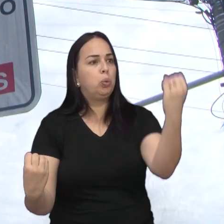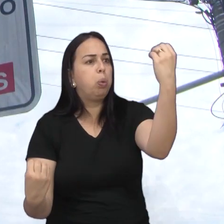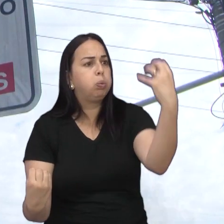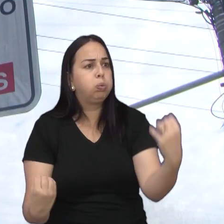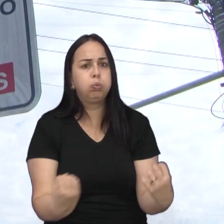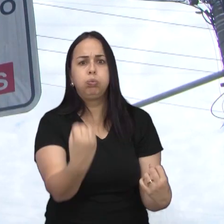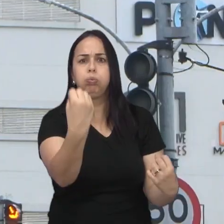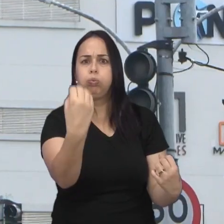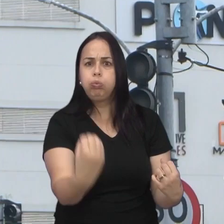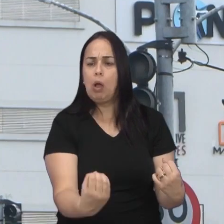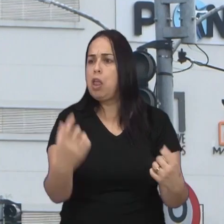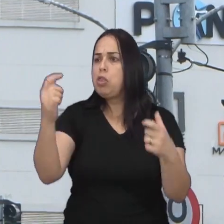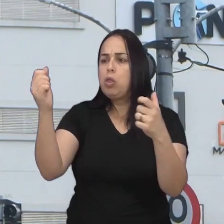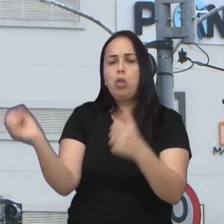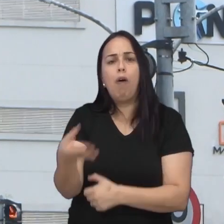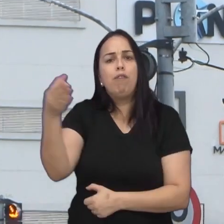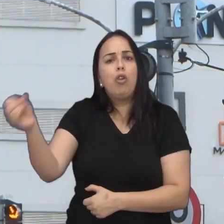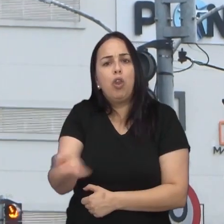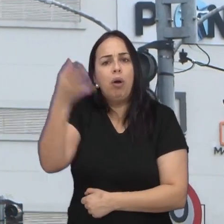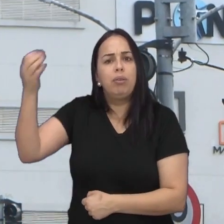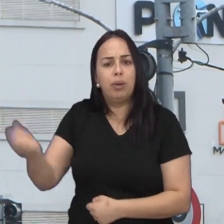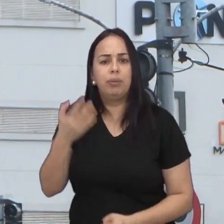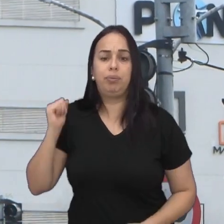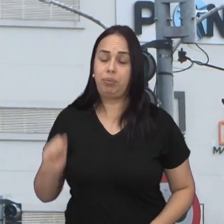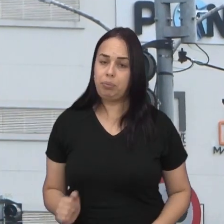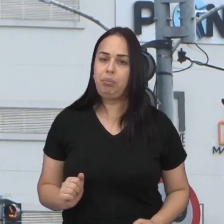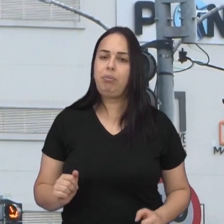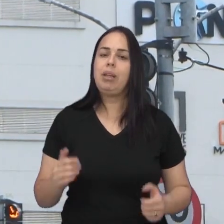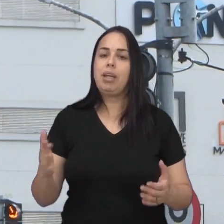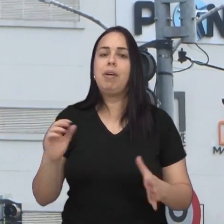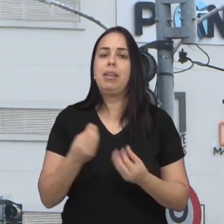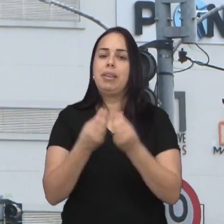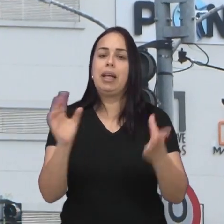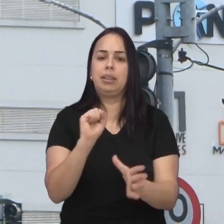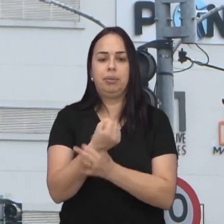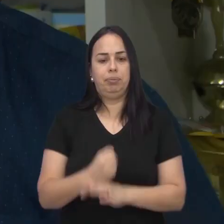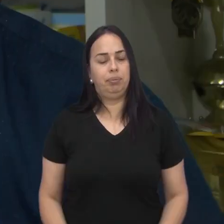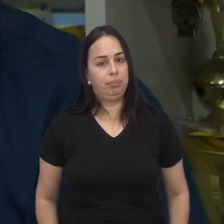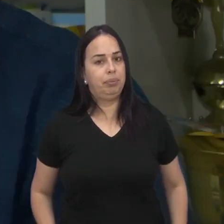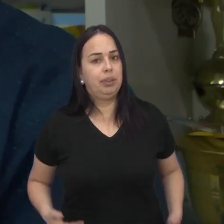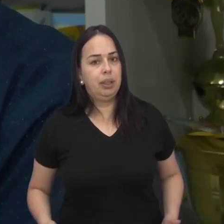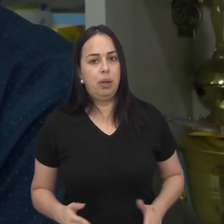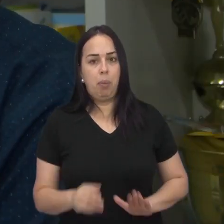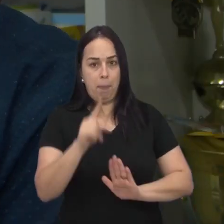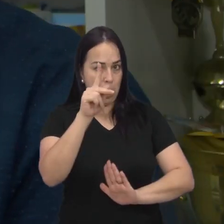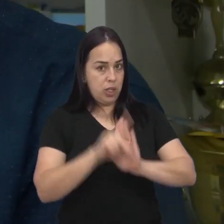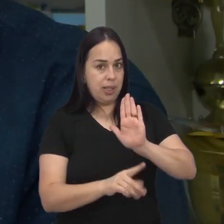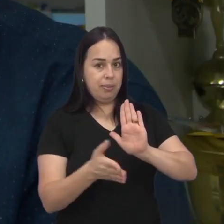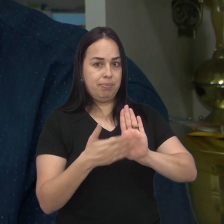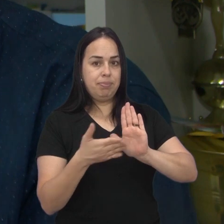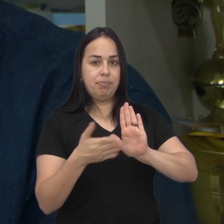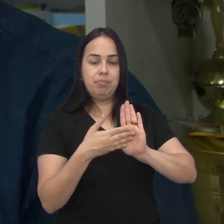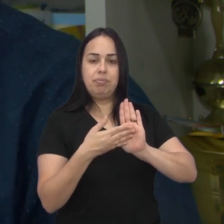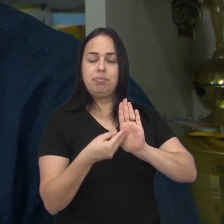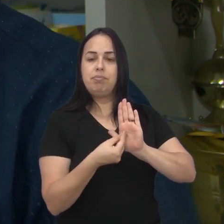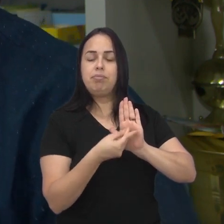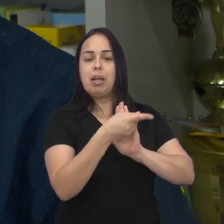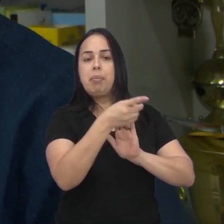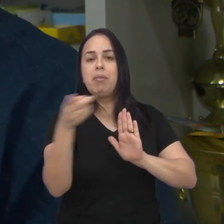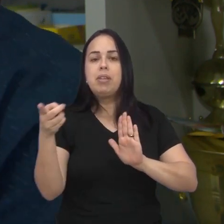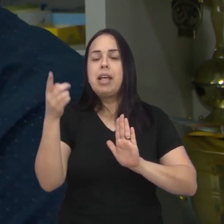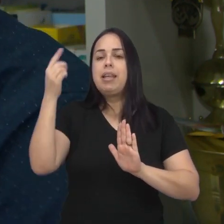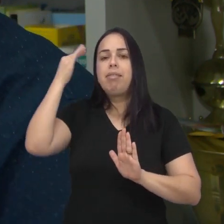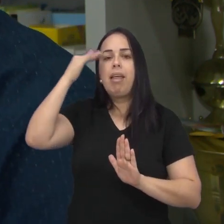de sinalização para novos trechos de grande movimento, que ficarão mais seguros. Que através do nosso projeto foi para que eles